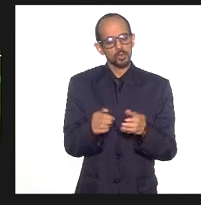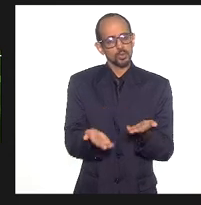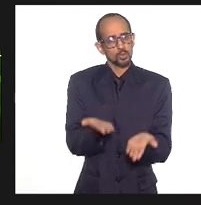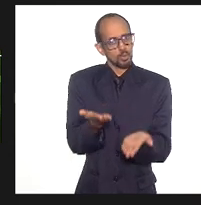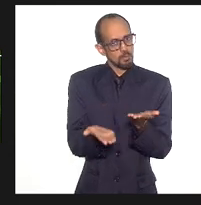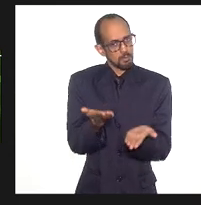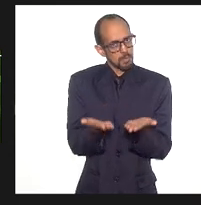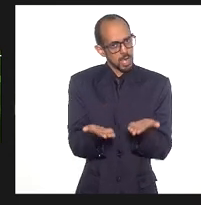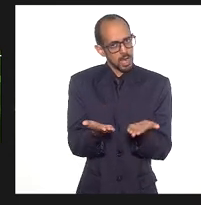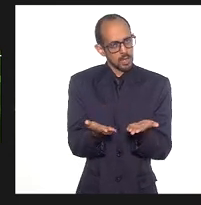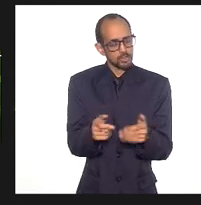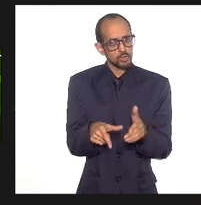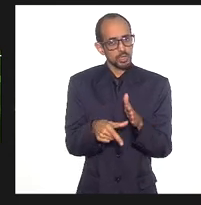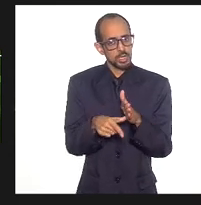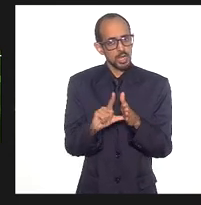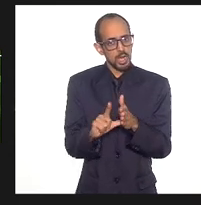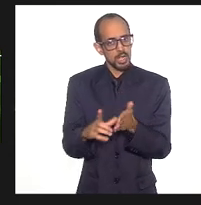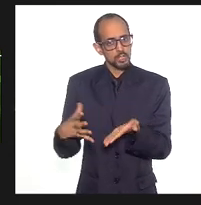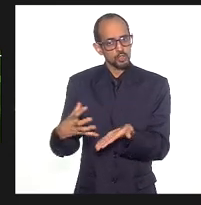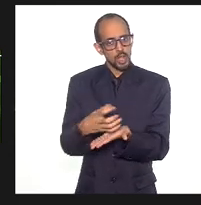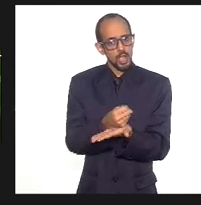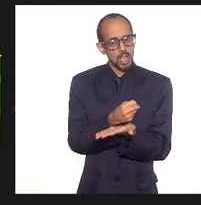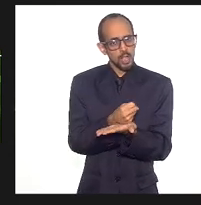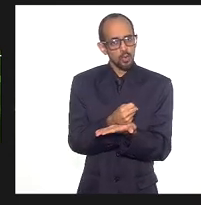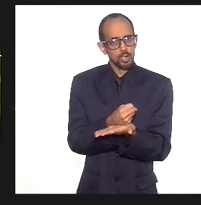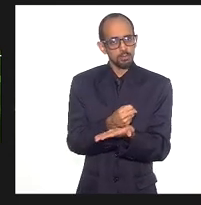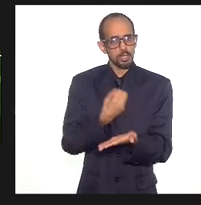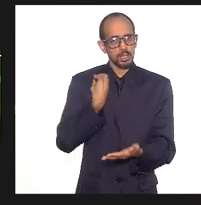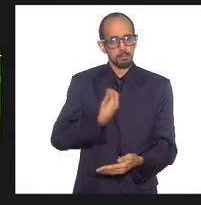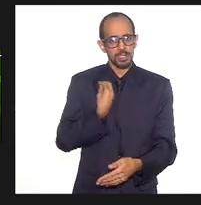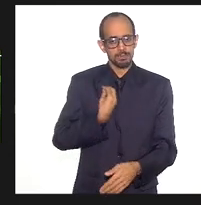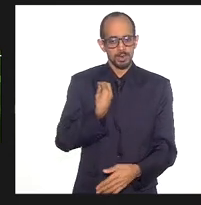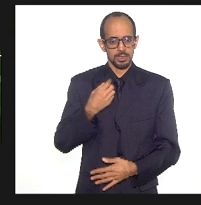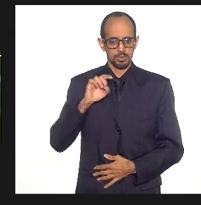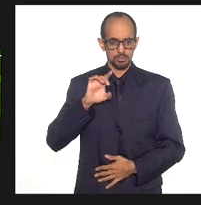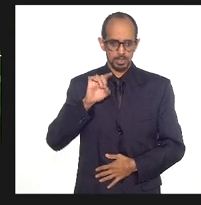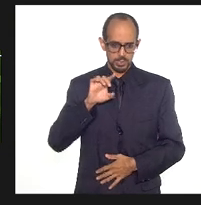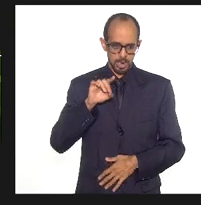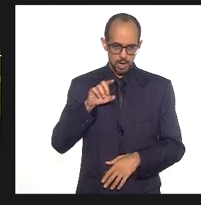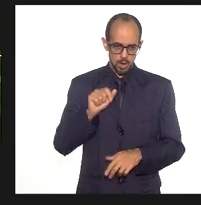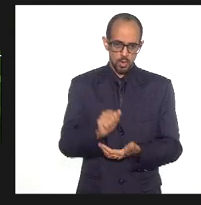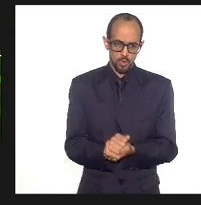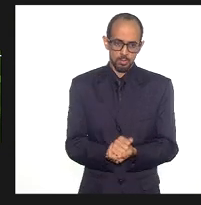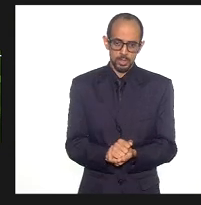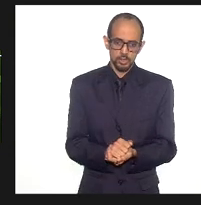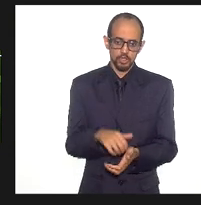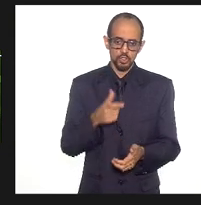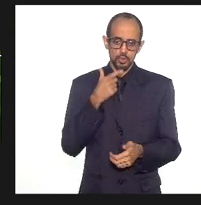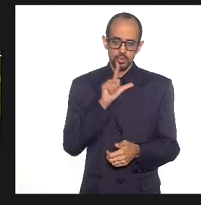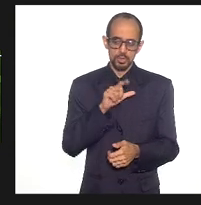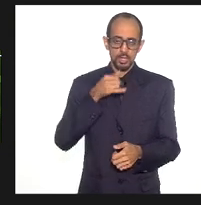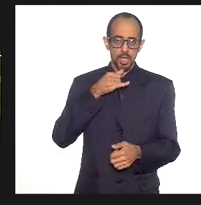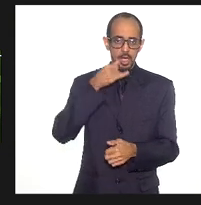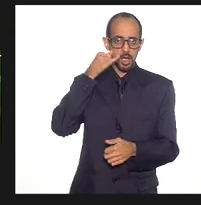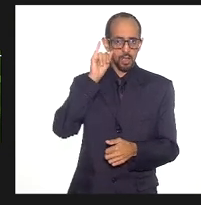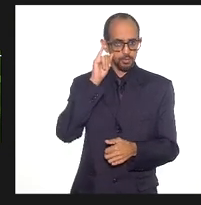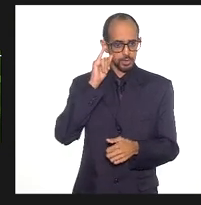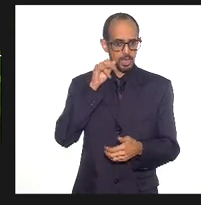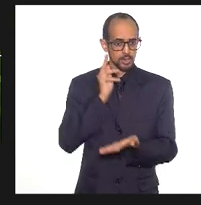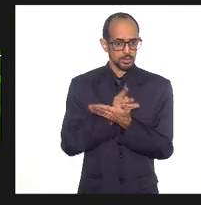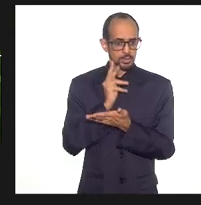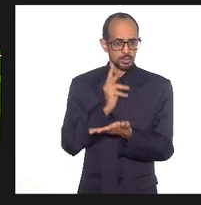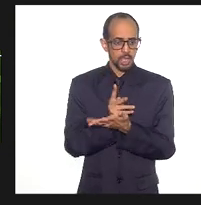antes que haja o recolhimento da participação especial, sorte que a gente procure evitar e estar, como sempre, conforme